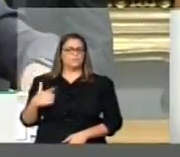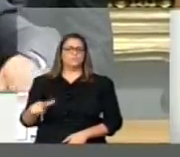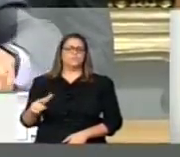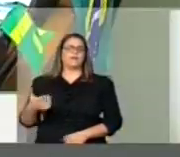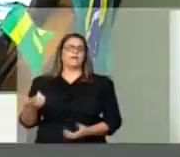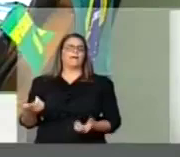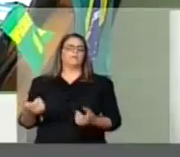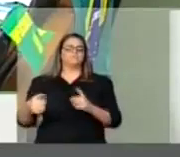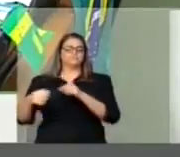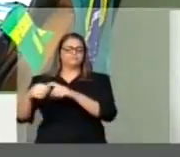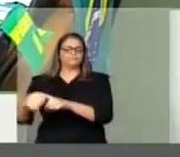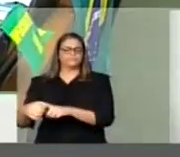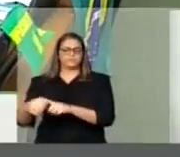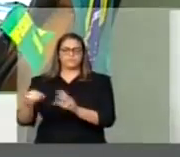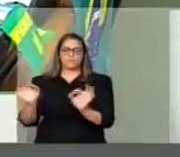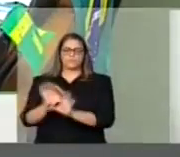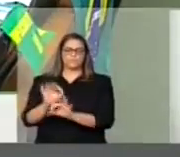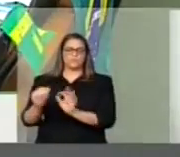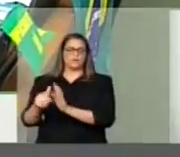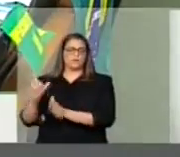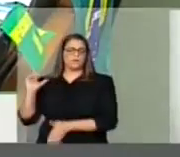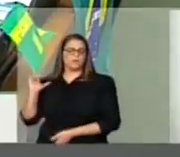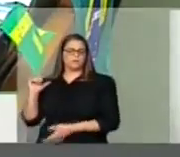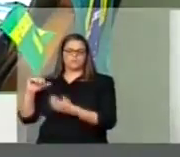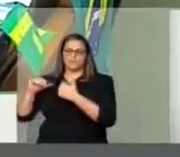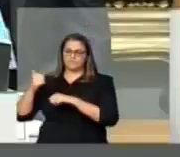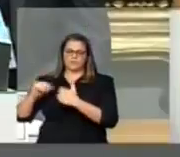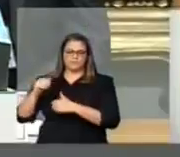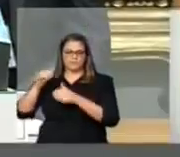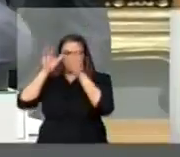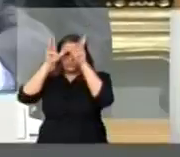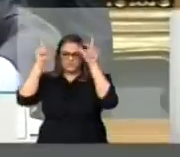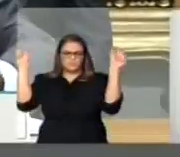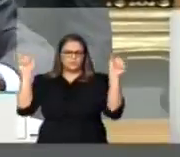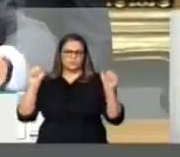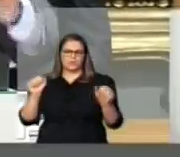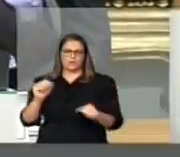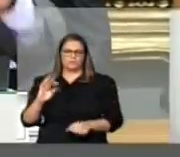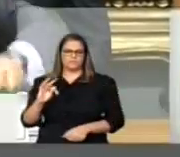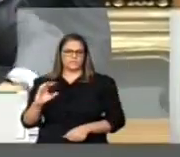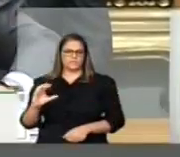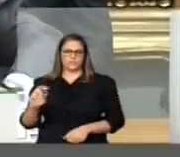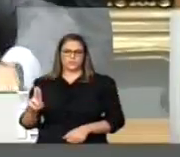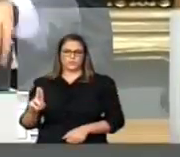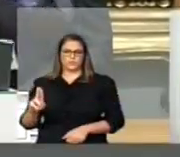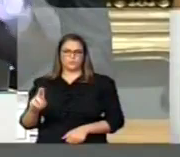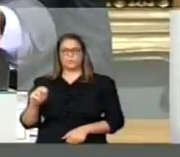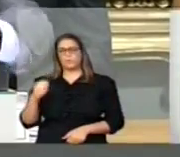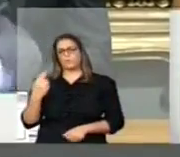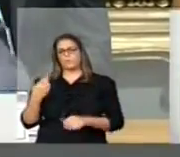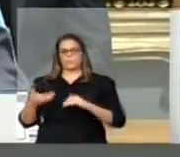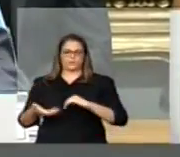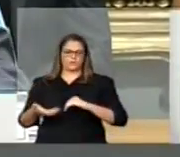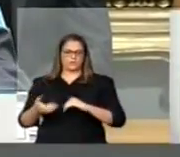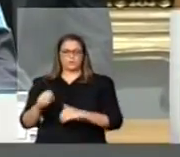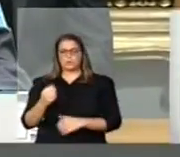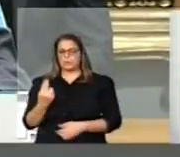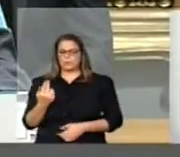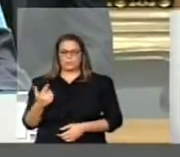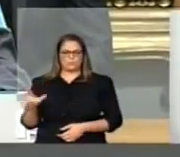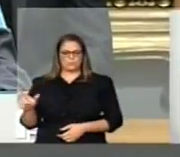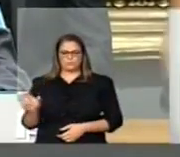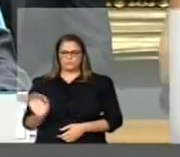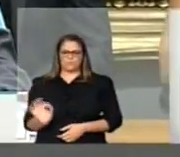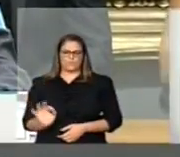à existência de nenhum exame prévio por parte do Tribunal de Contas da União, do Congresso ou de qualquer outro órgão